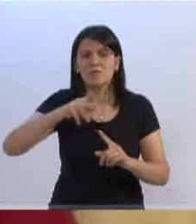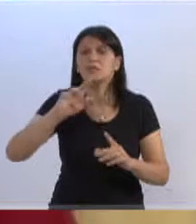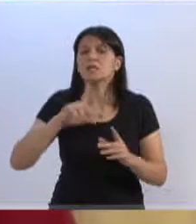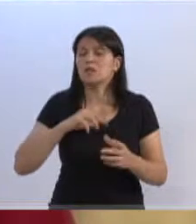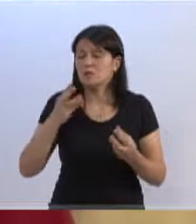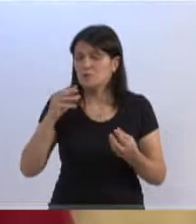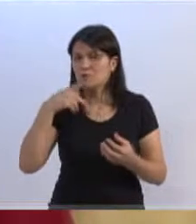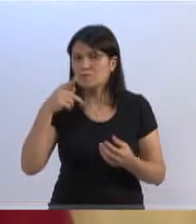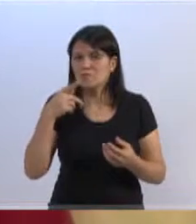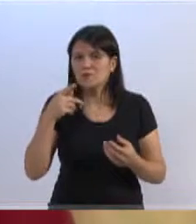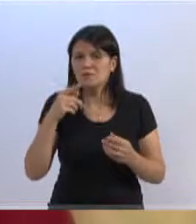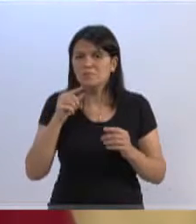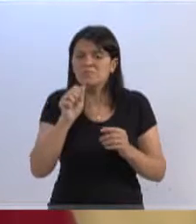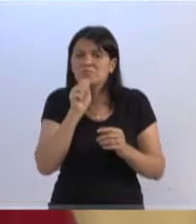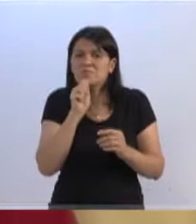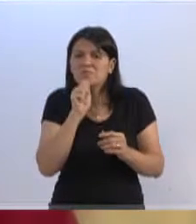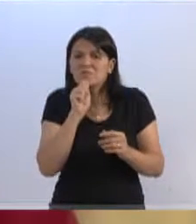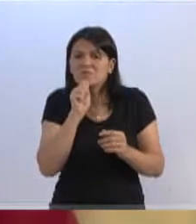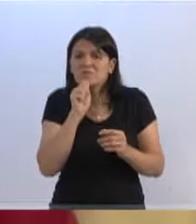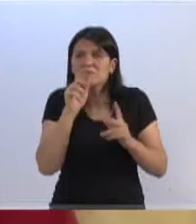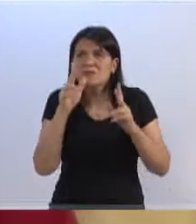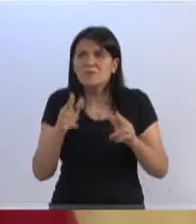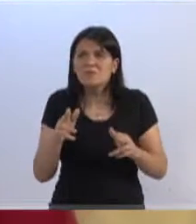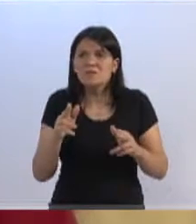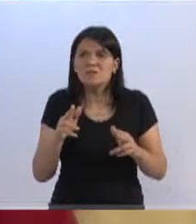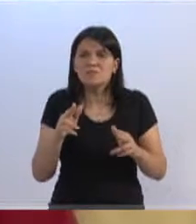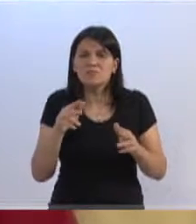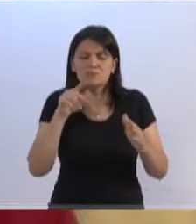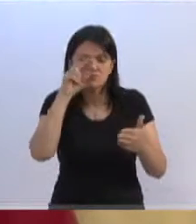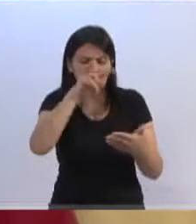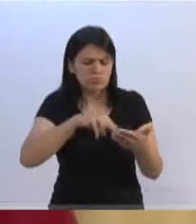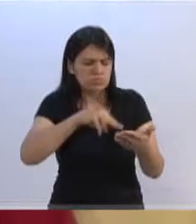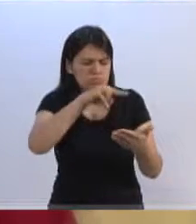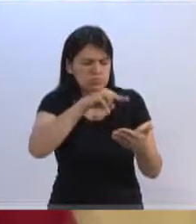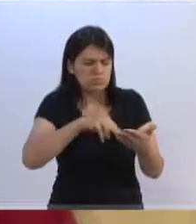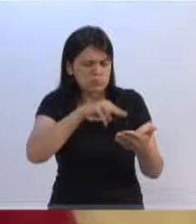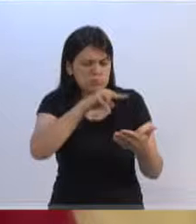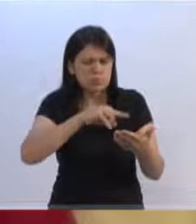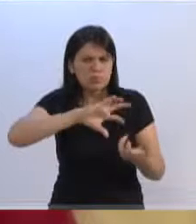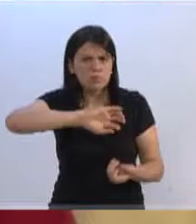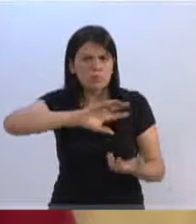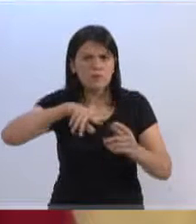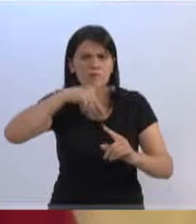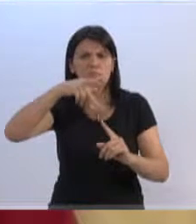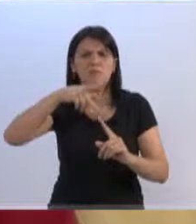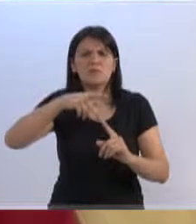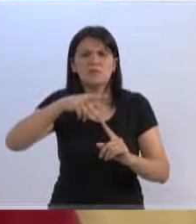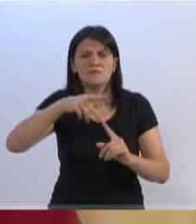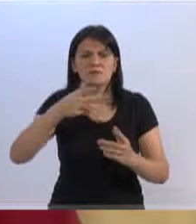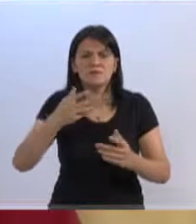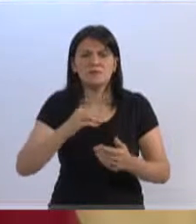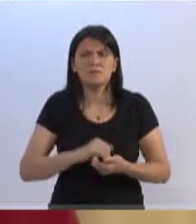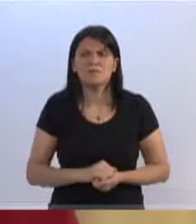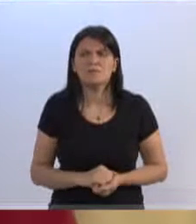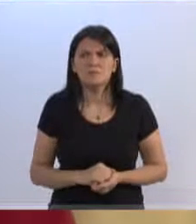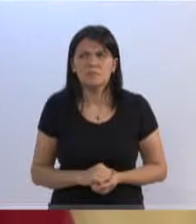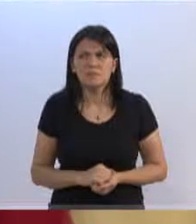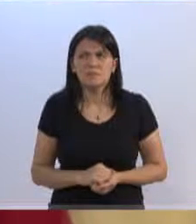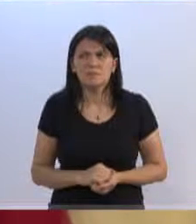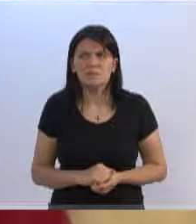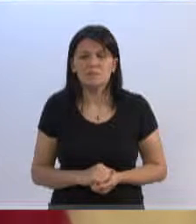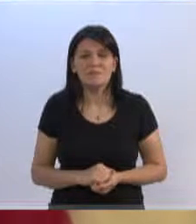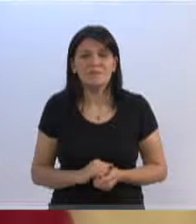falando sem nem mesmo se dar ao trabalho de ler a reforma da Previdência. Os